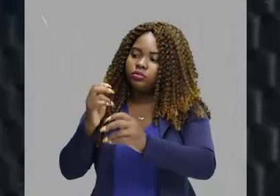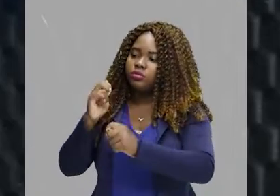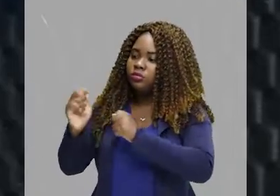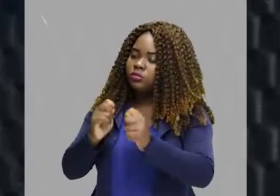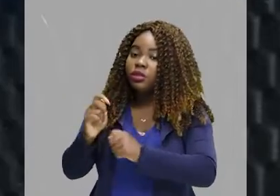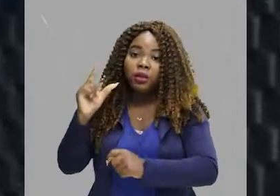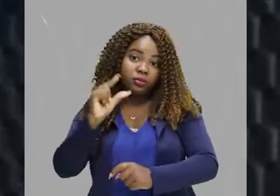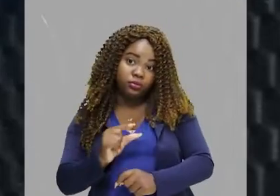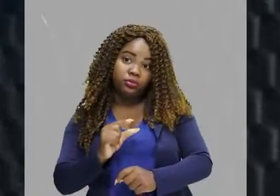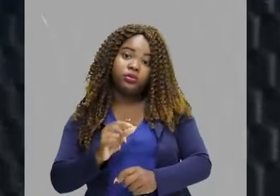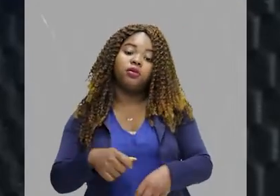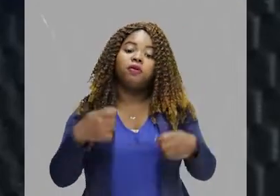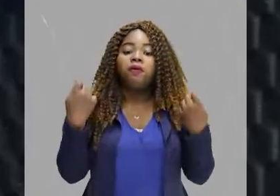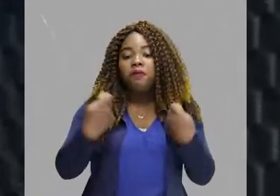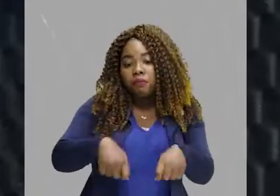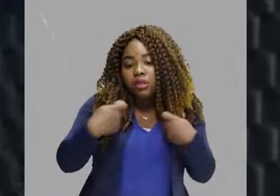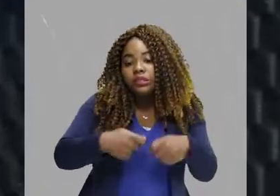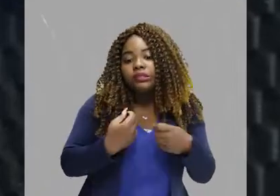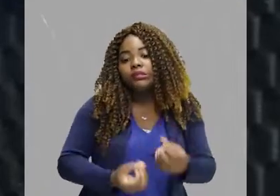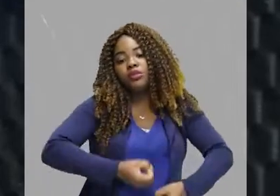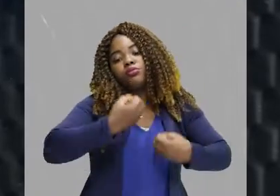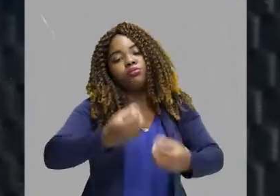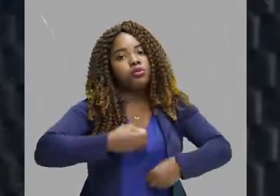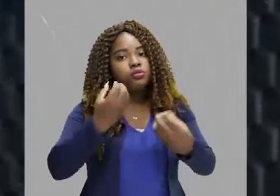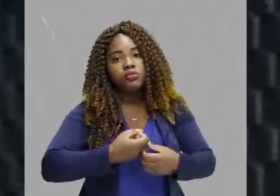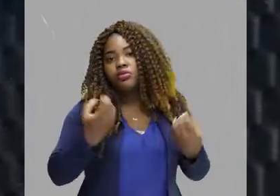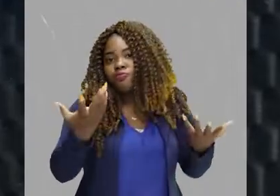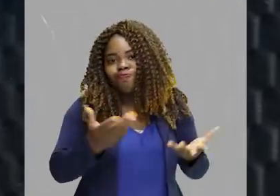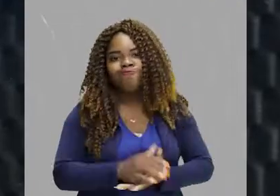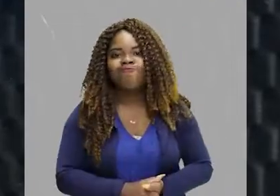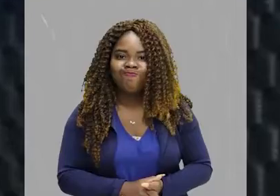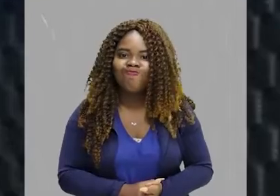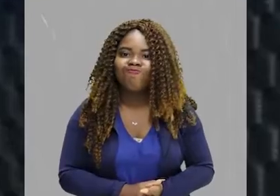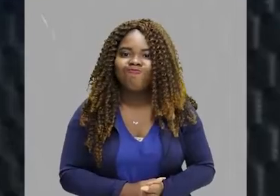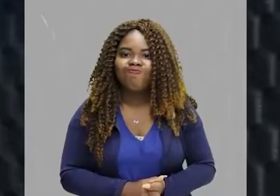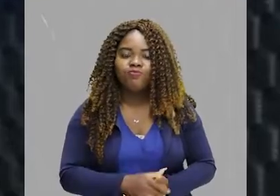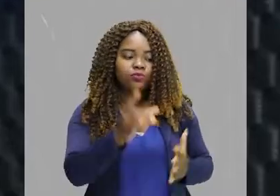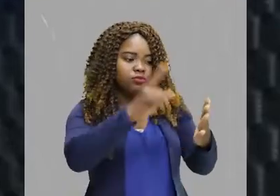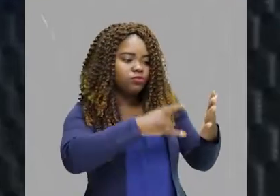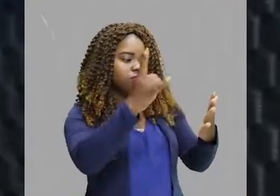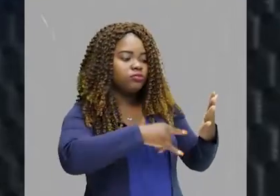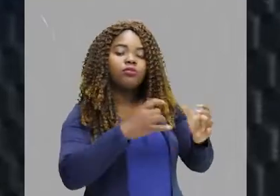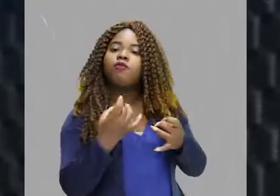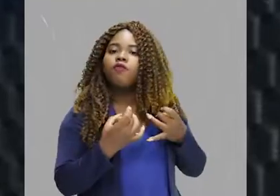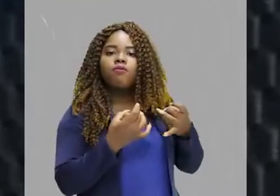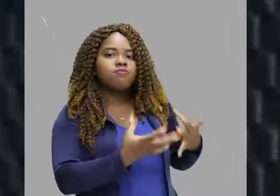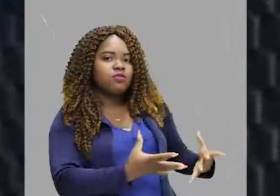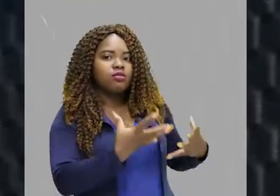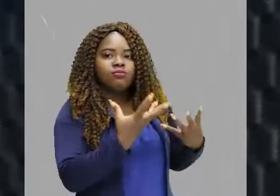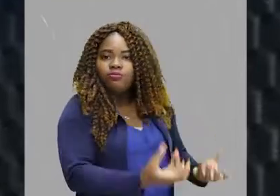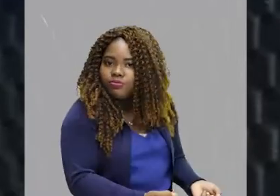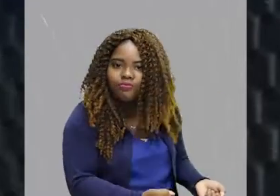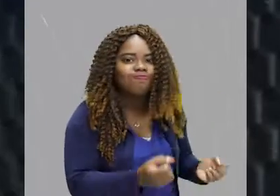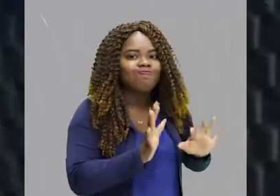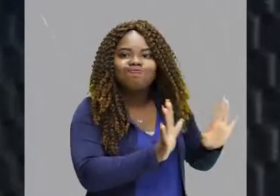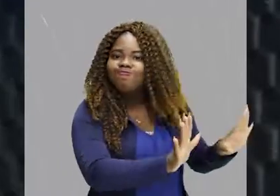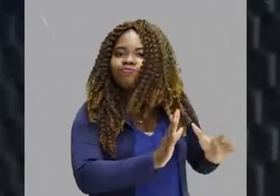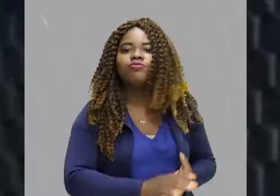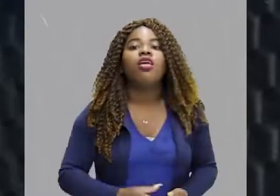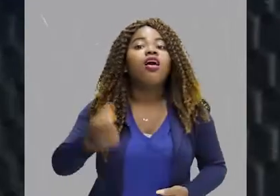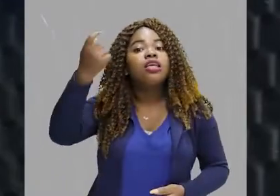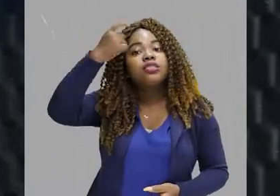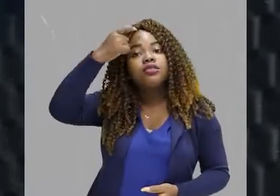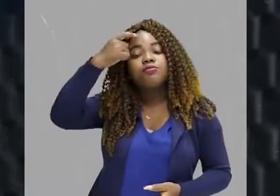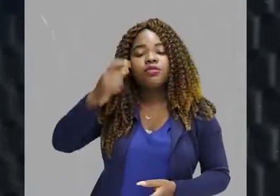continuar produzindo mesmo e não vou cumprir aqui com os acordos estabelecidos pelo protocolo. É essa a mentalidade, né? A